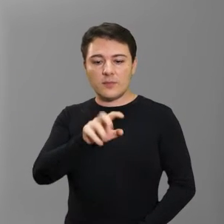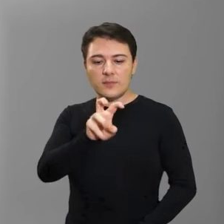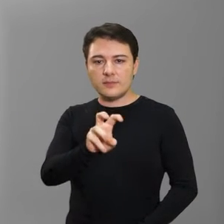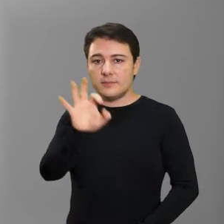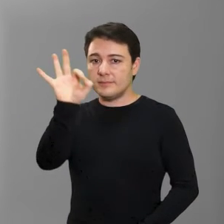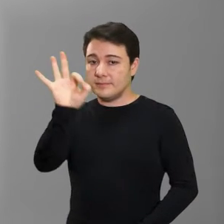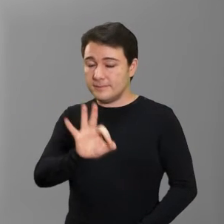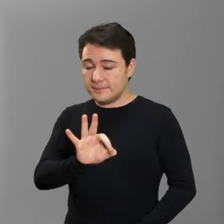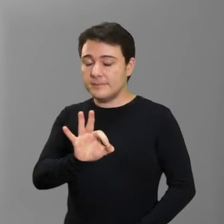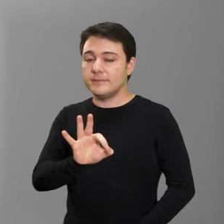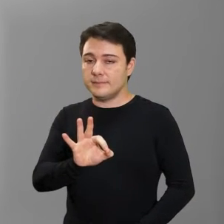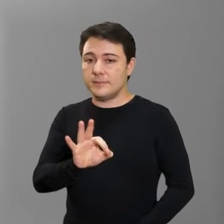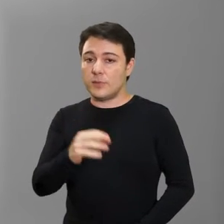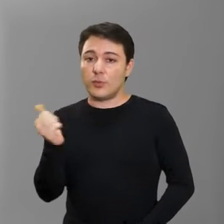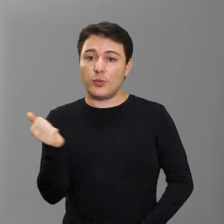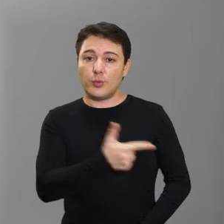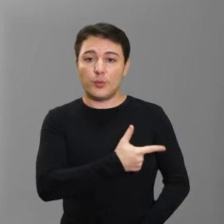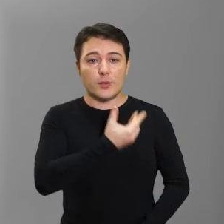mulheres,